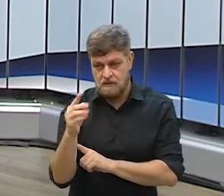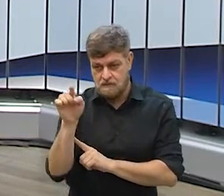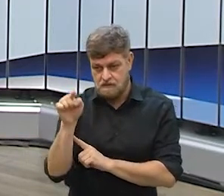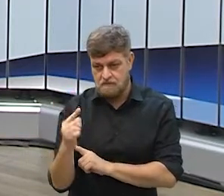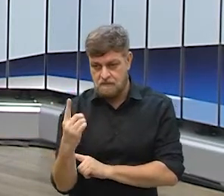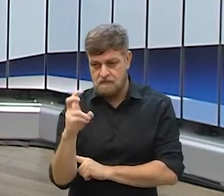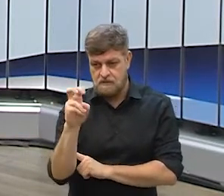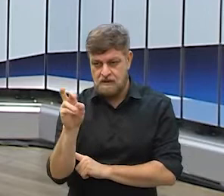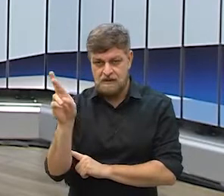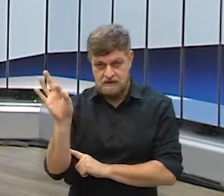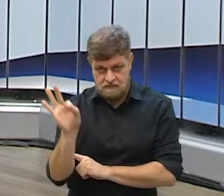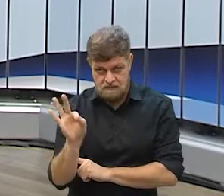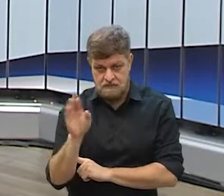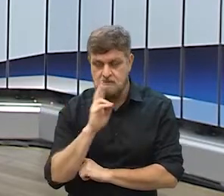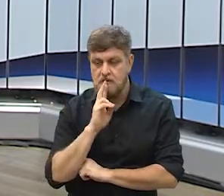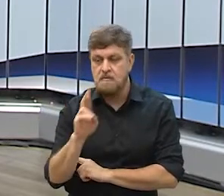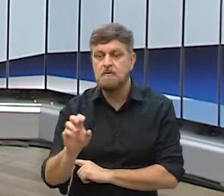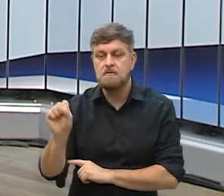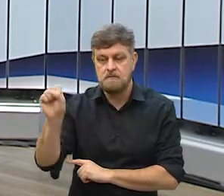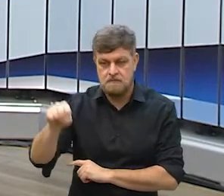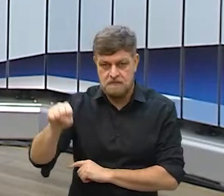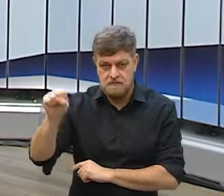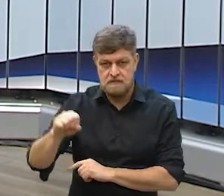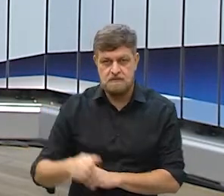54,15% disseram sim,